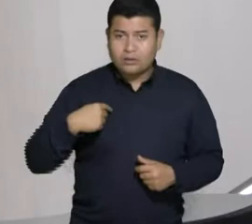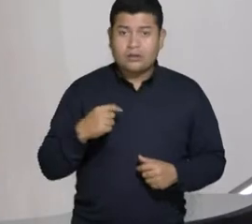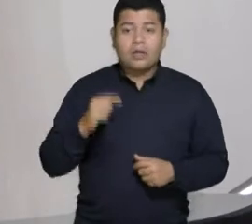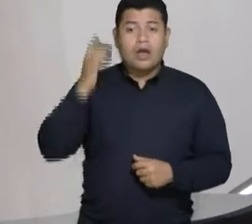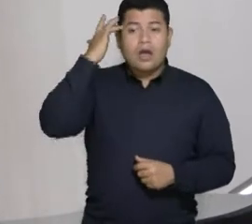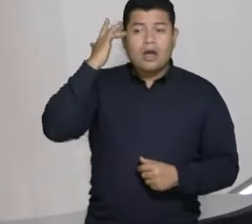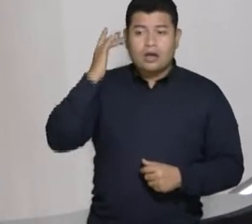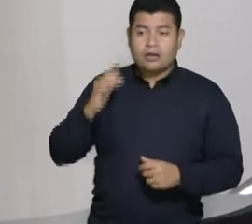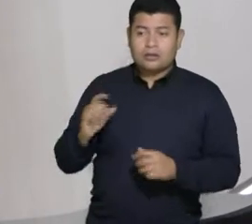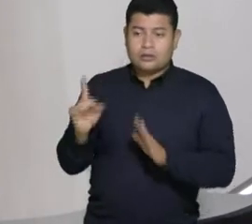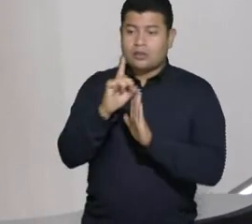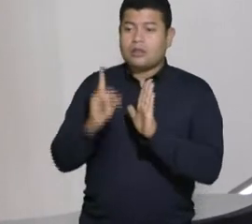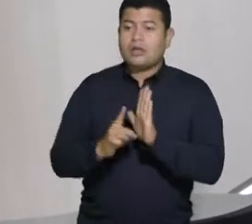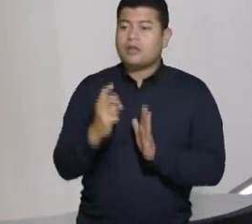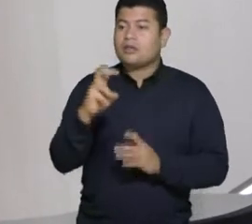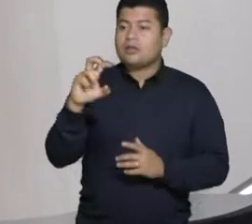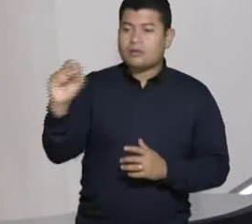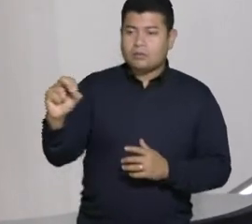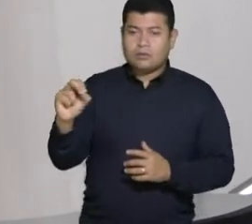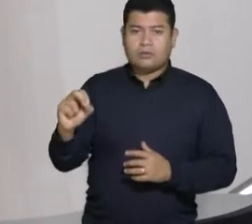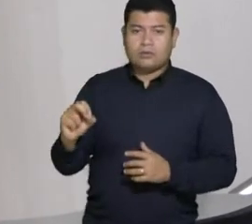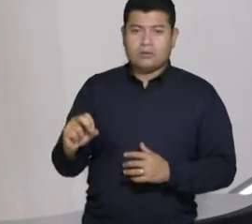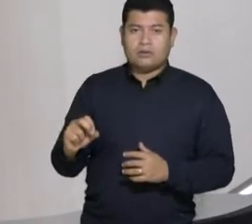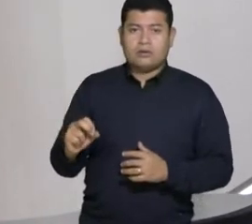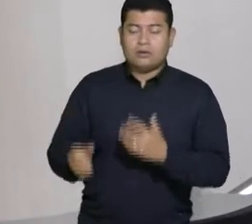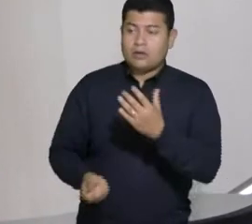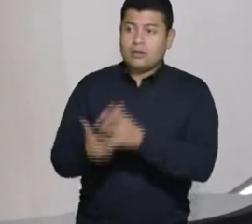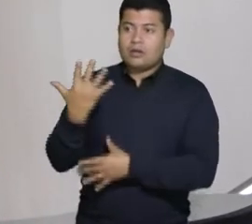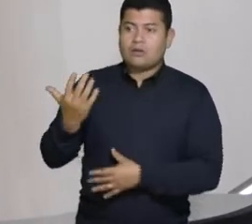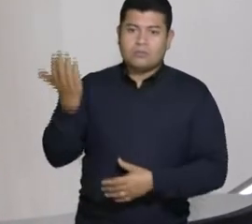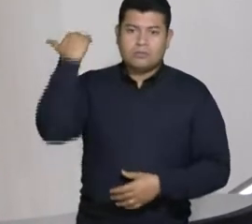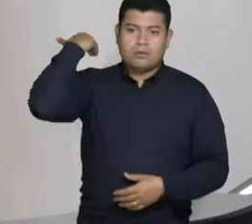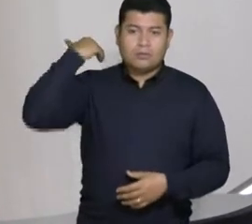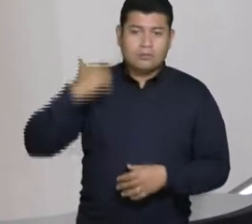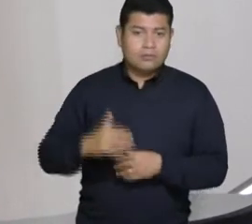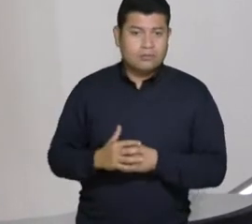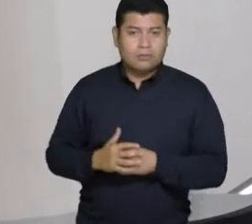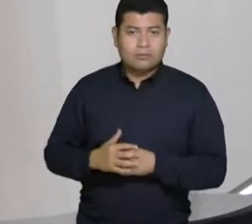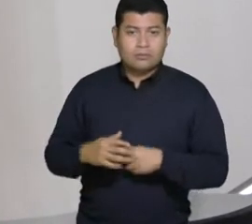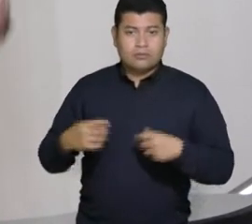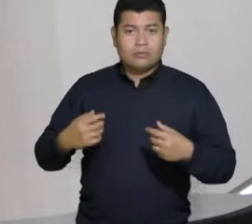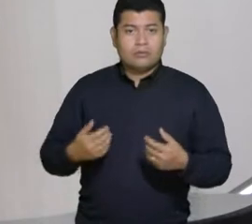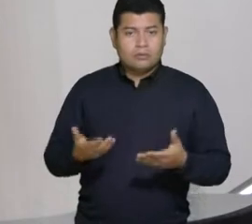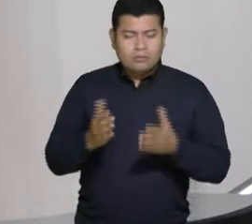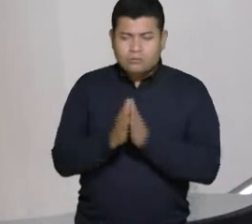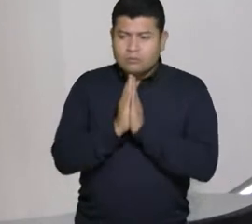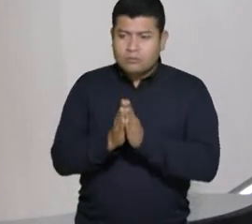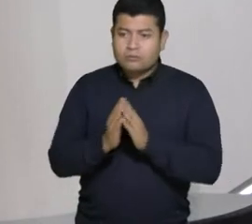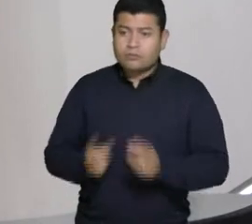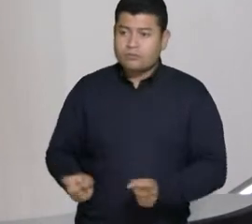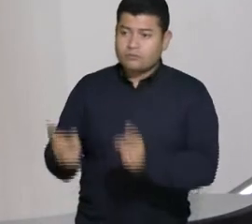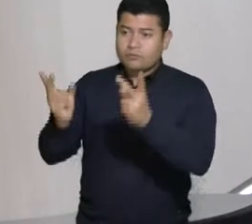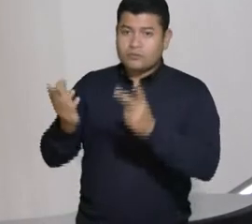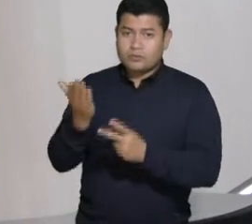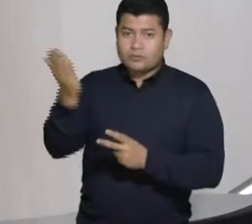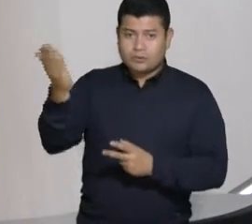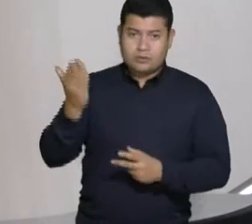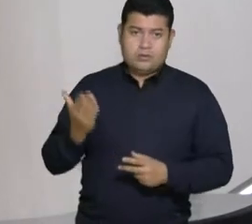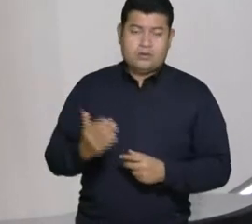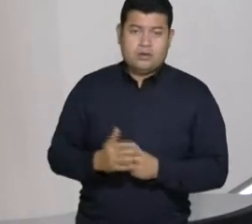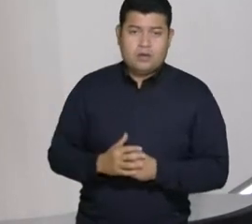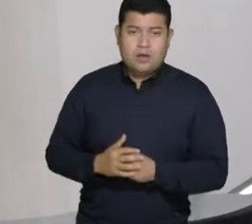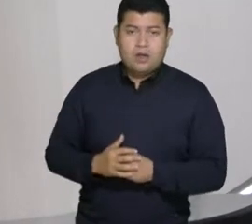aí com esse slogan pelo amor de Deus vamos abrir essa economia bolsonaro vende logo essa